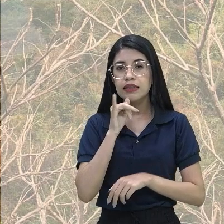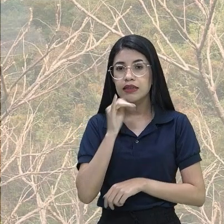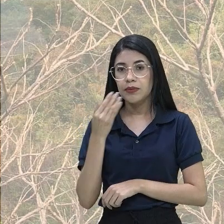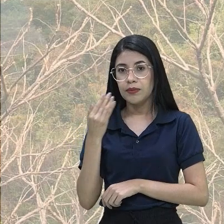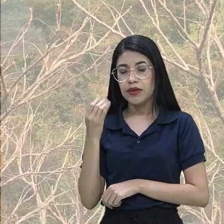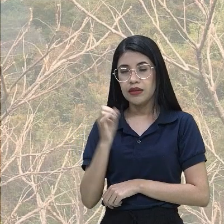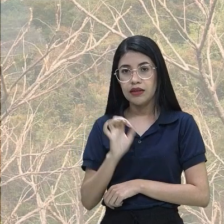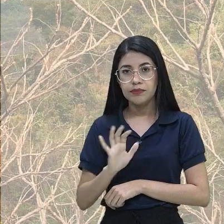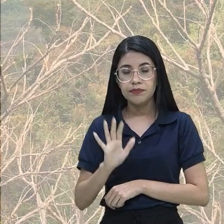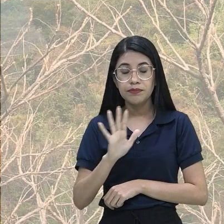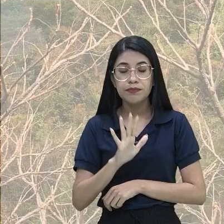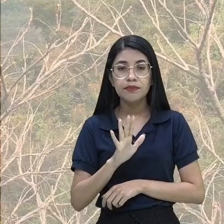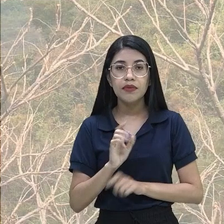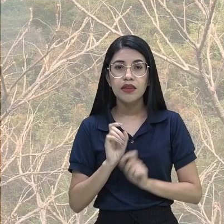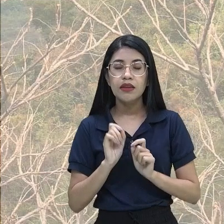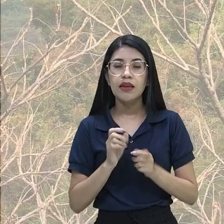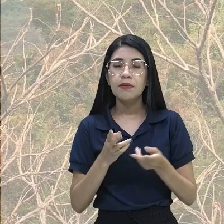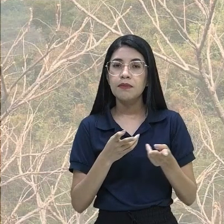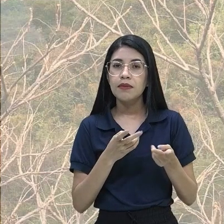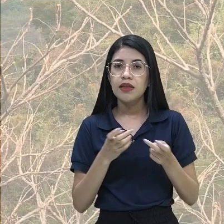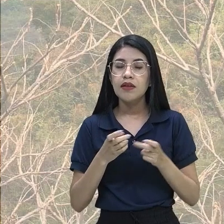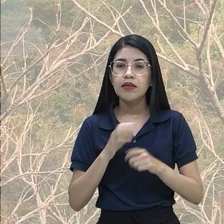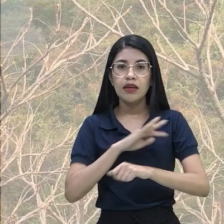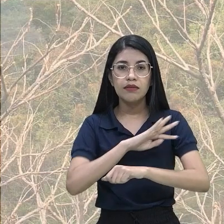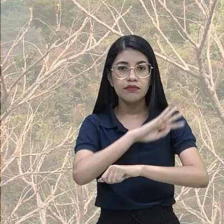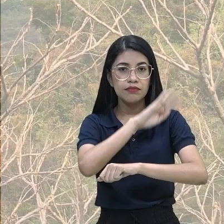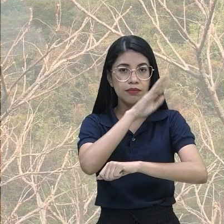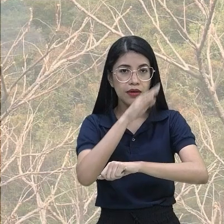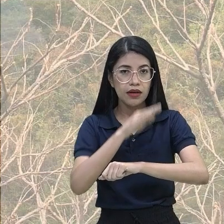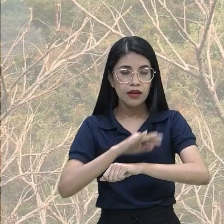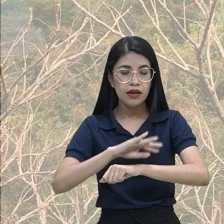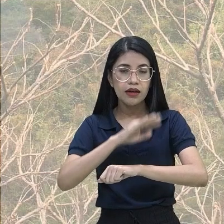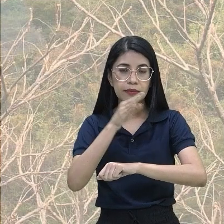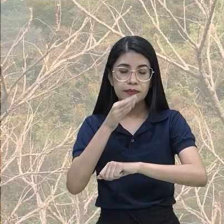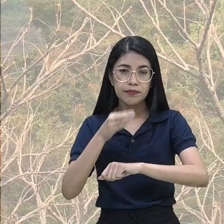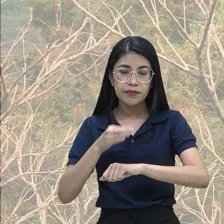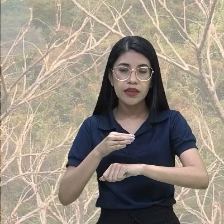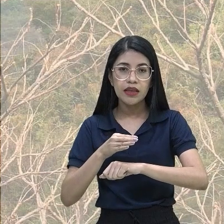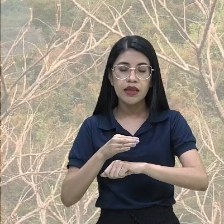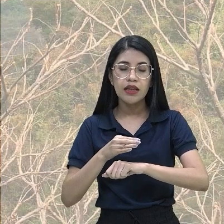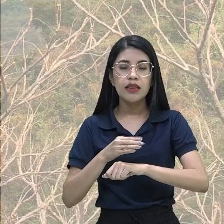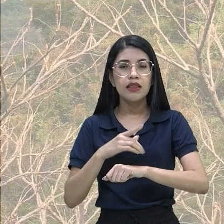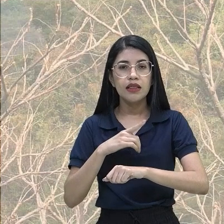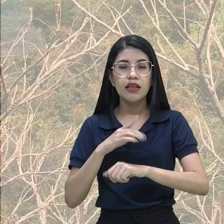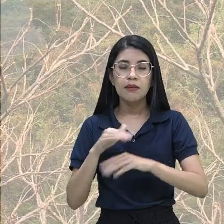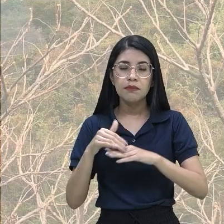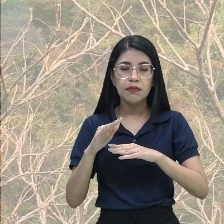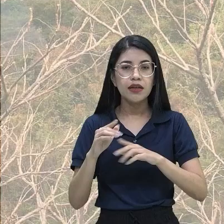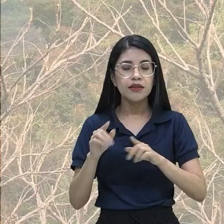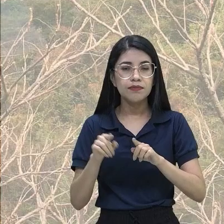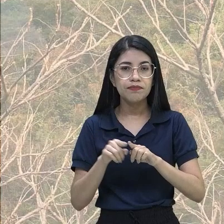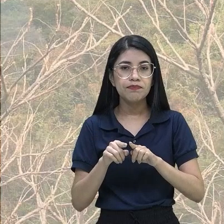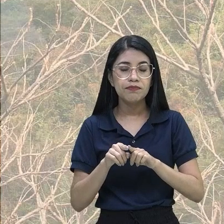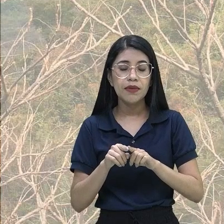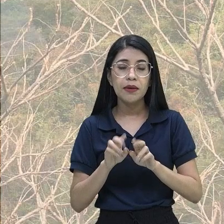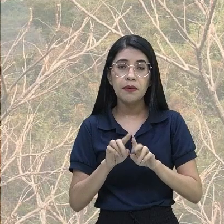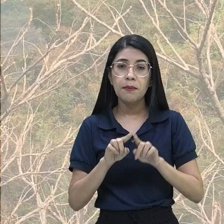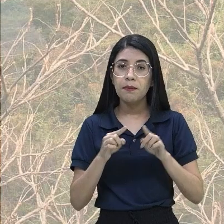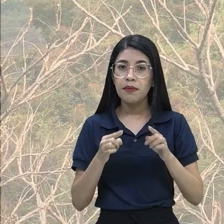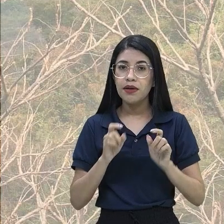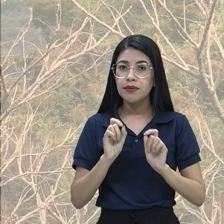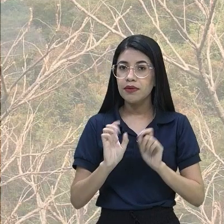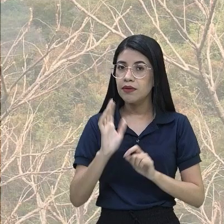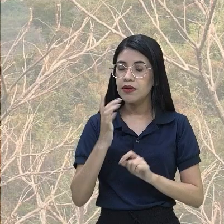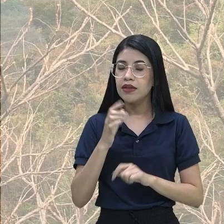estão analisando que existem áreas mais altas, normalmente são serras, são morros, porém, vai ter